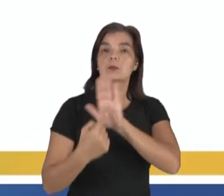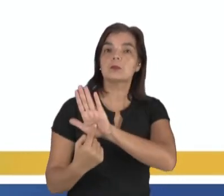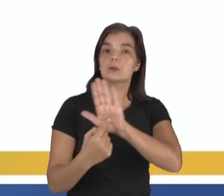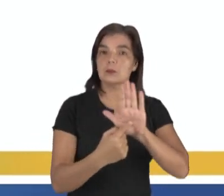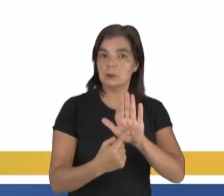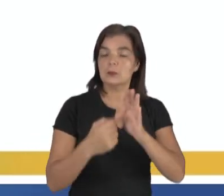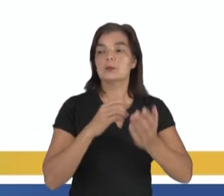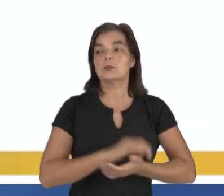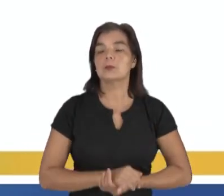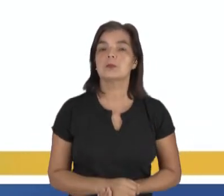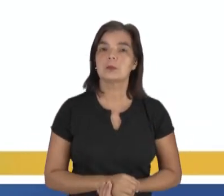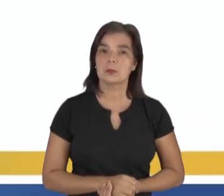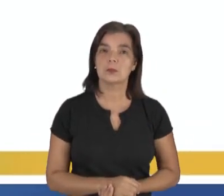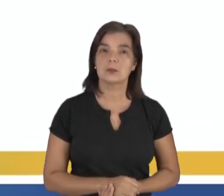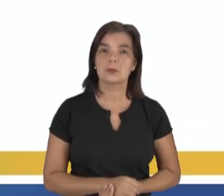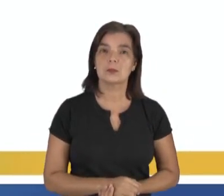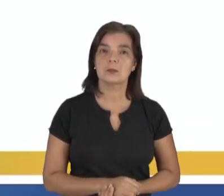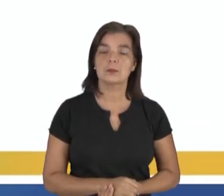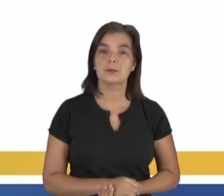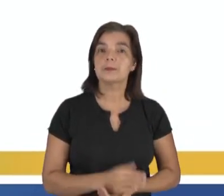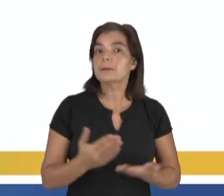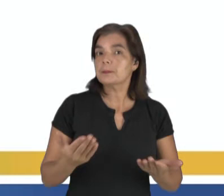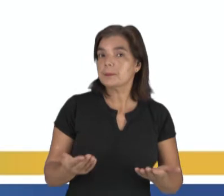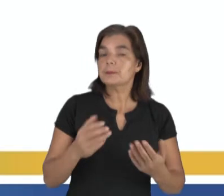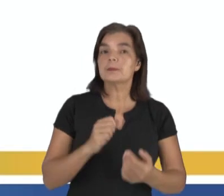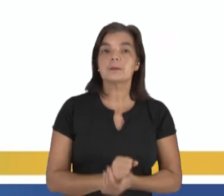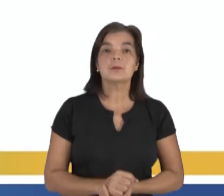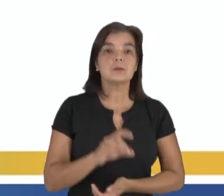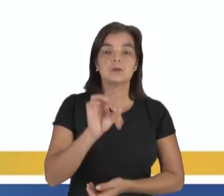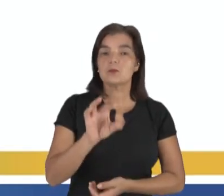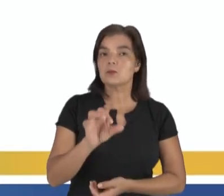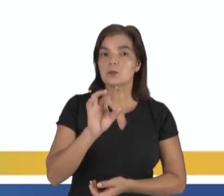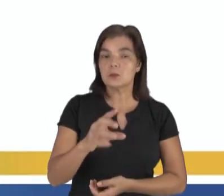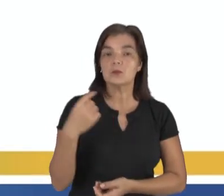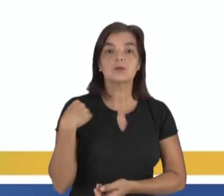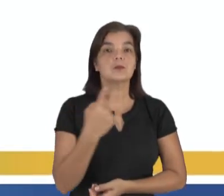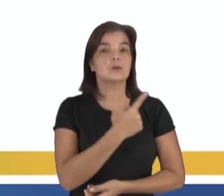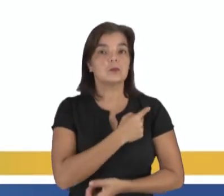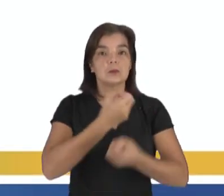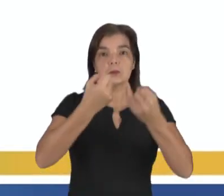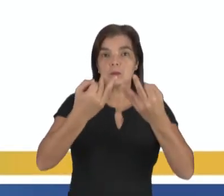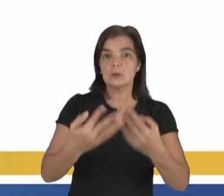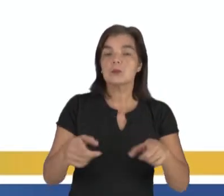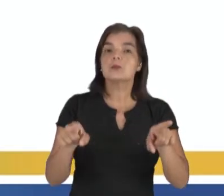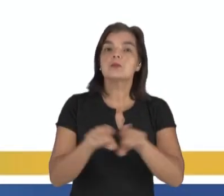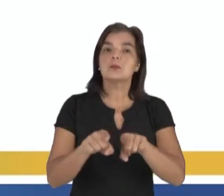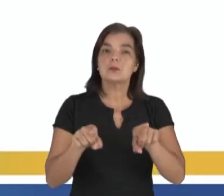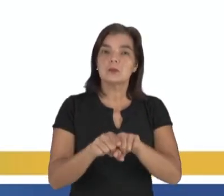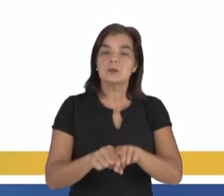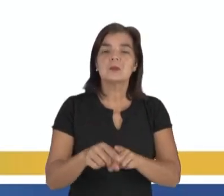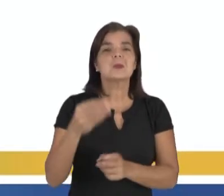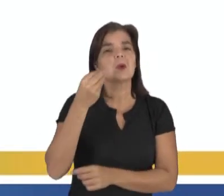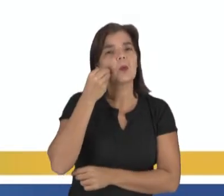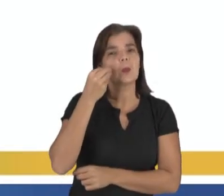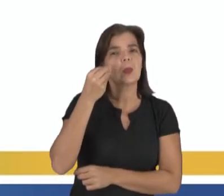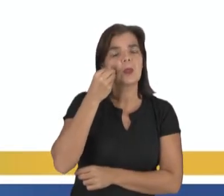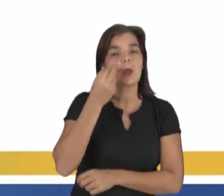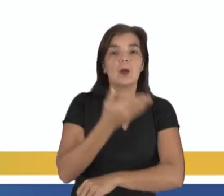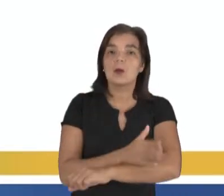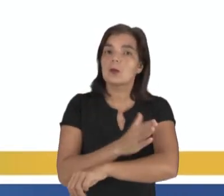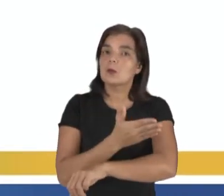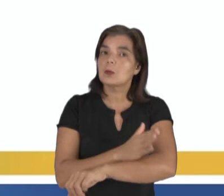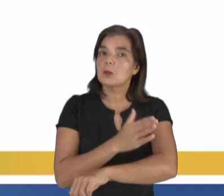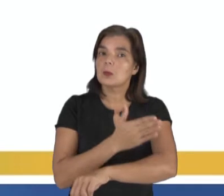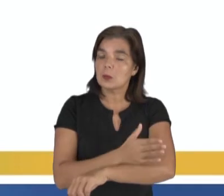das medidas acima apresentadas. Então, não basta somente nós falarmos, nós temos que tentar colocar em